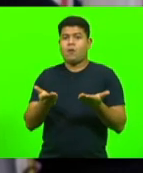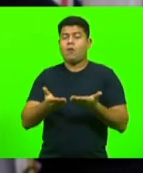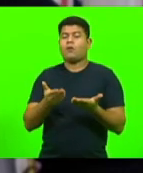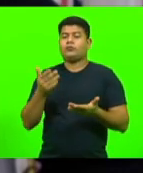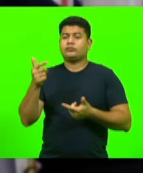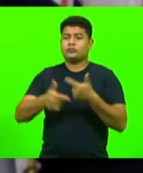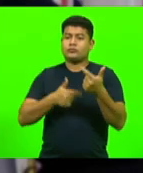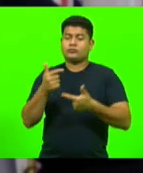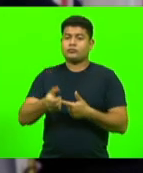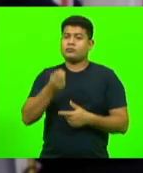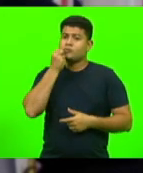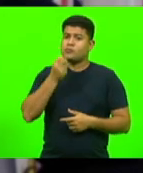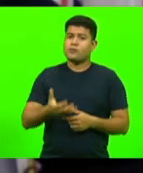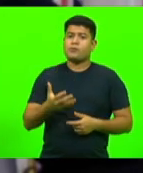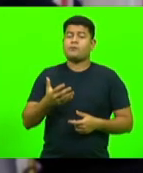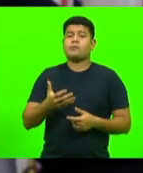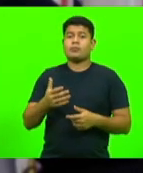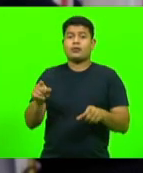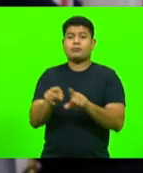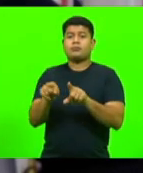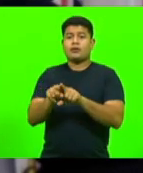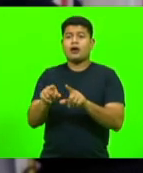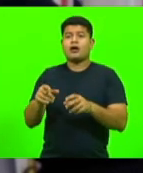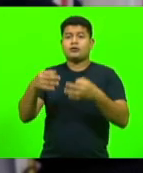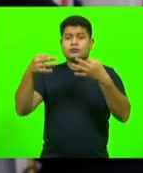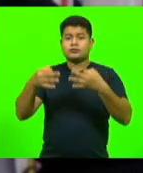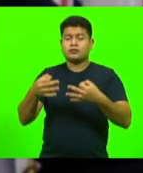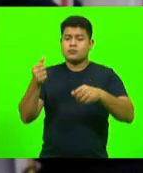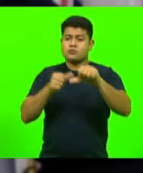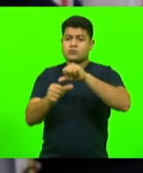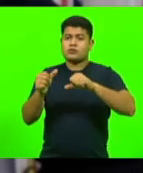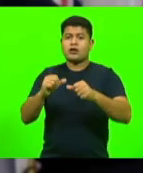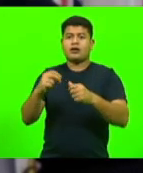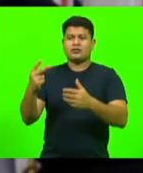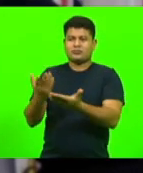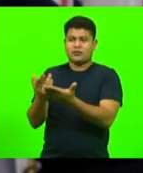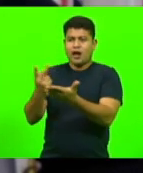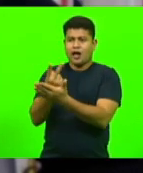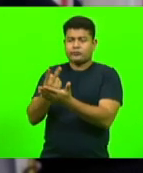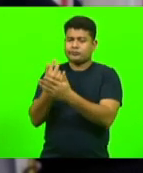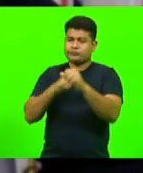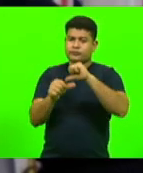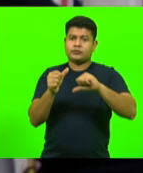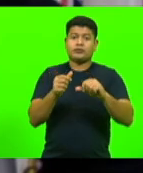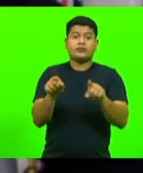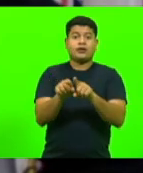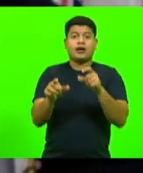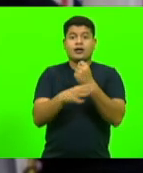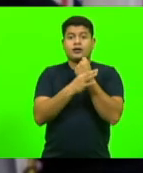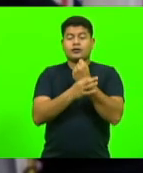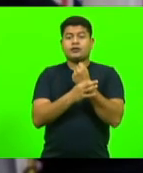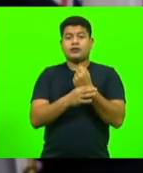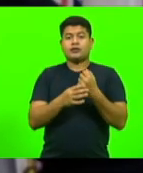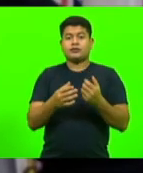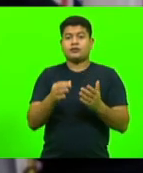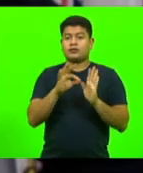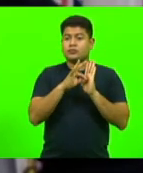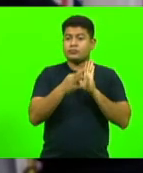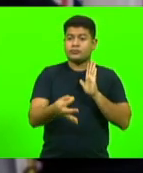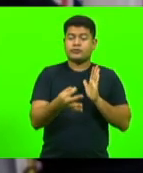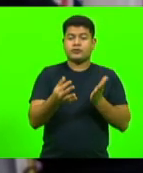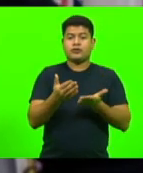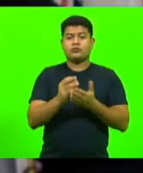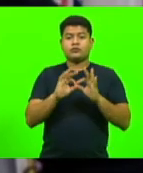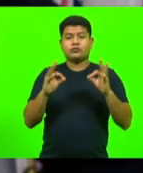da correção do que vai mal mas principalmente a garantia de expressão da opinião de todos os segmentos da